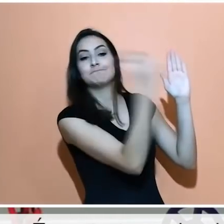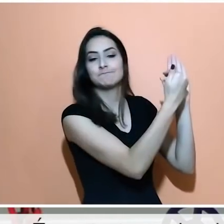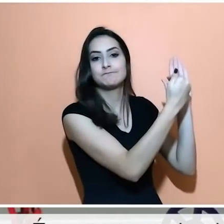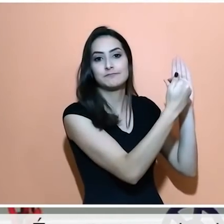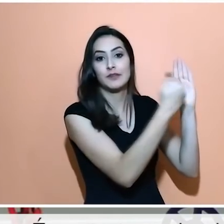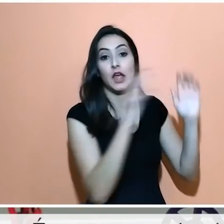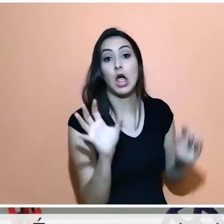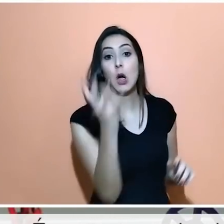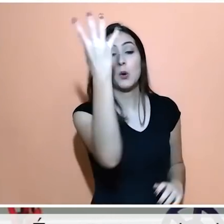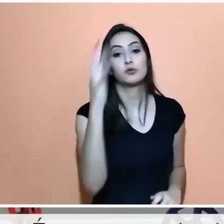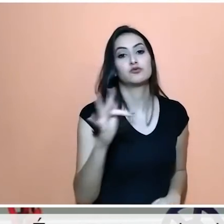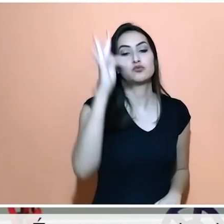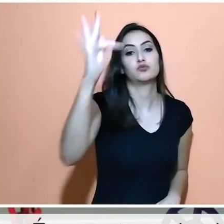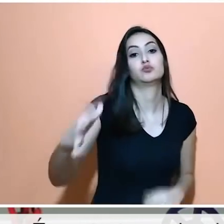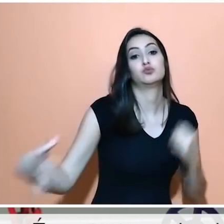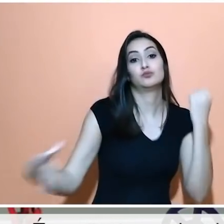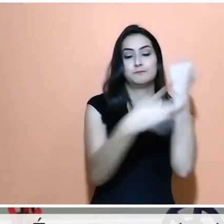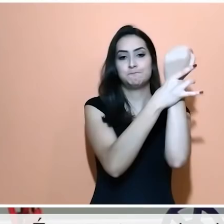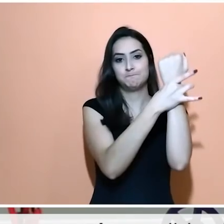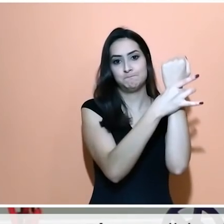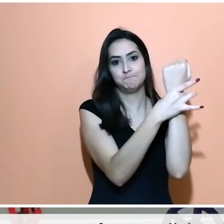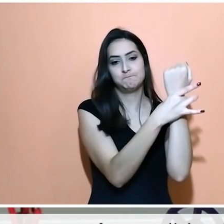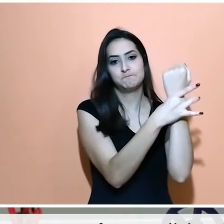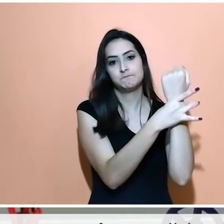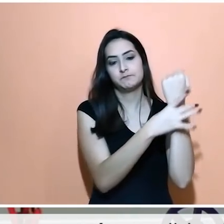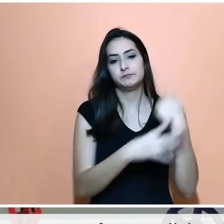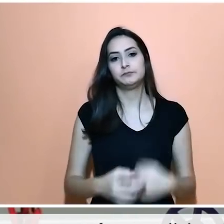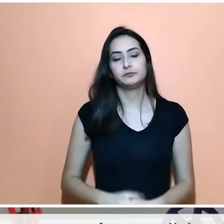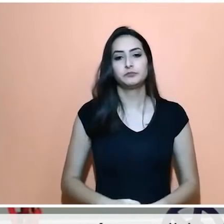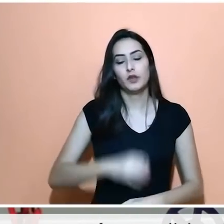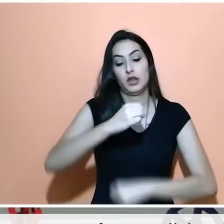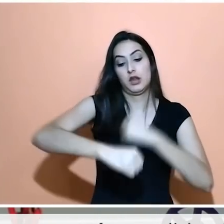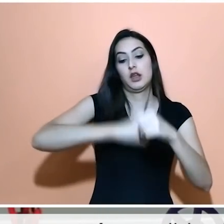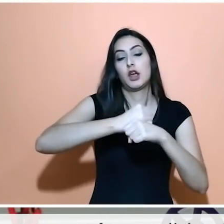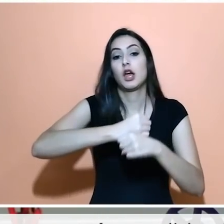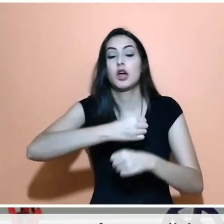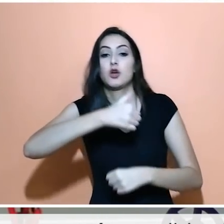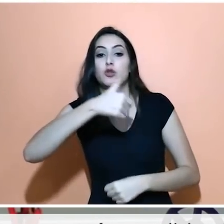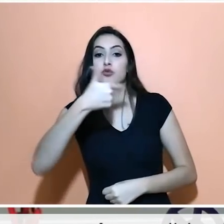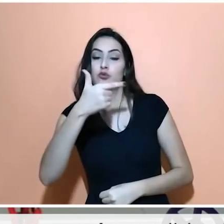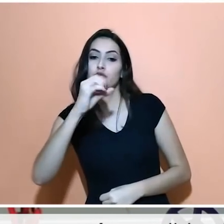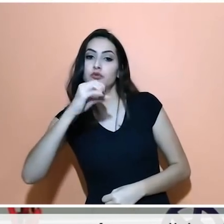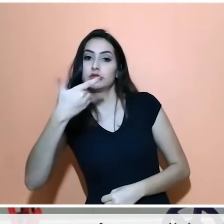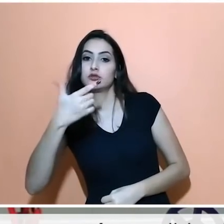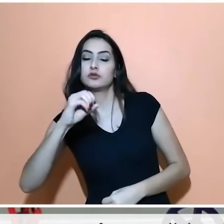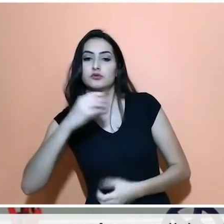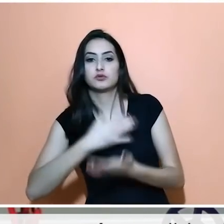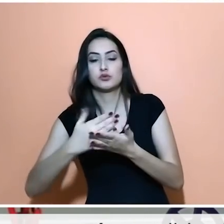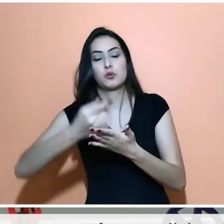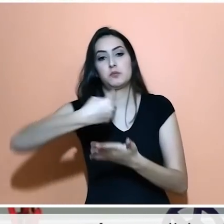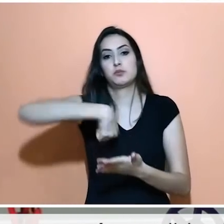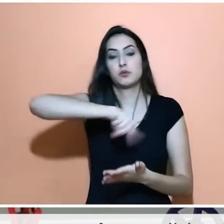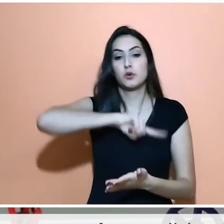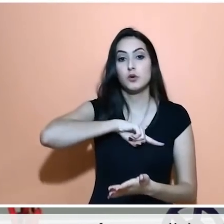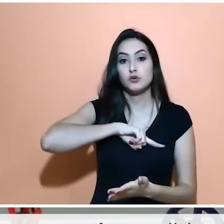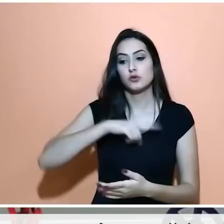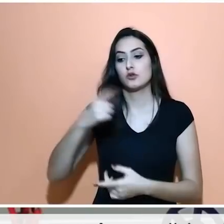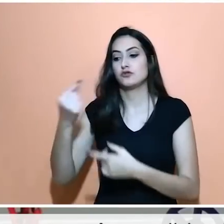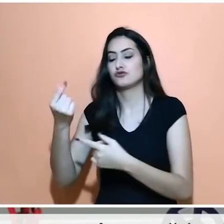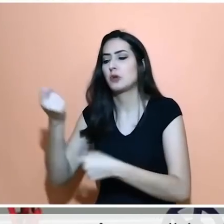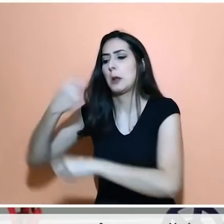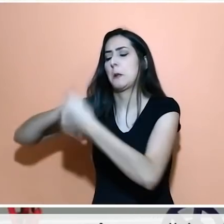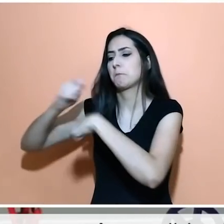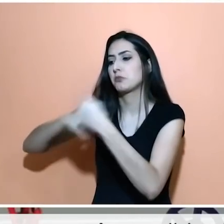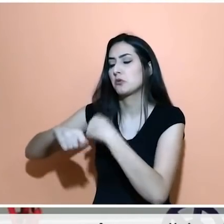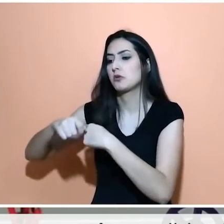segurança todas as etapas que vêm pela frente. As medidas iniciais de contenção de despesas e, principalmente, o equilíbrio